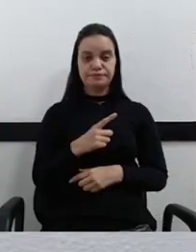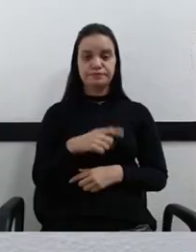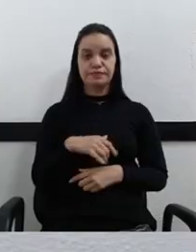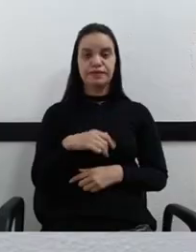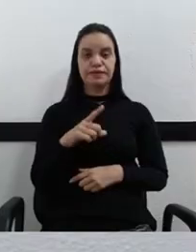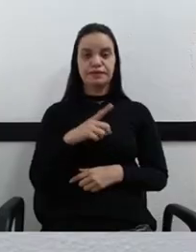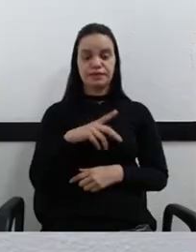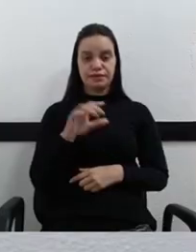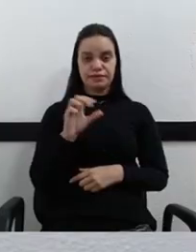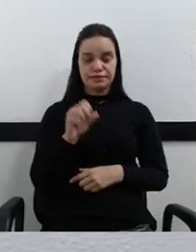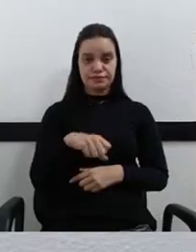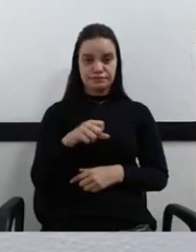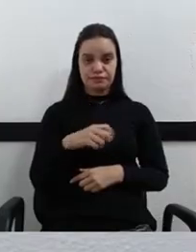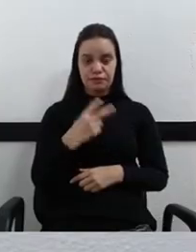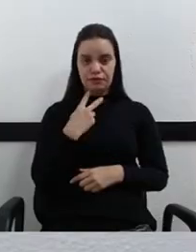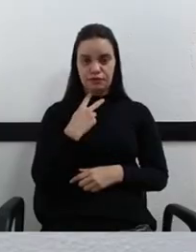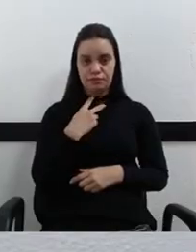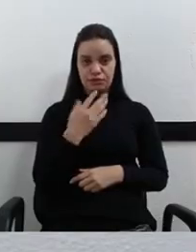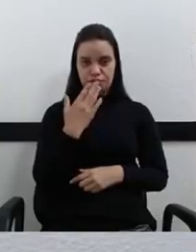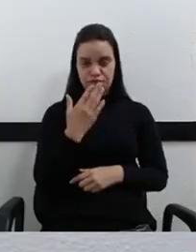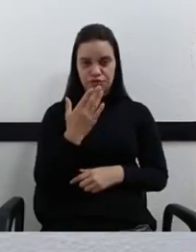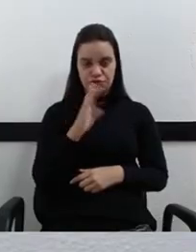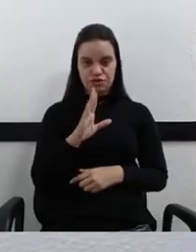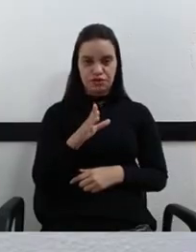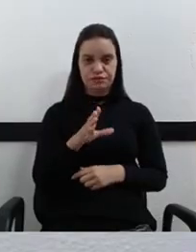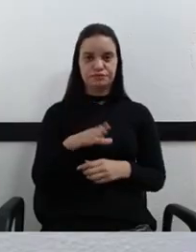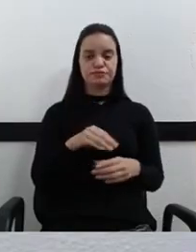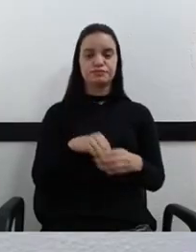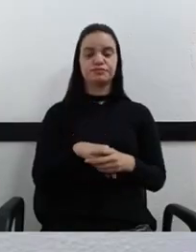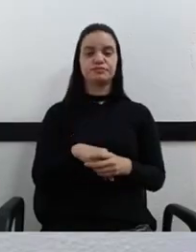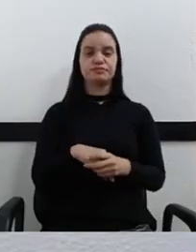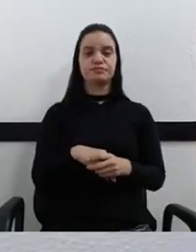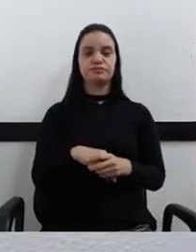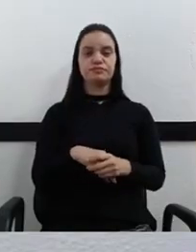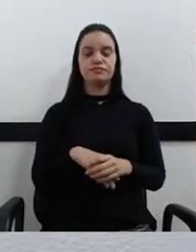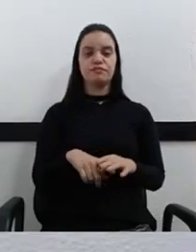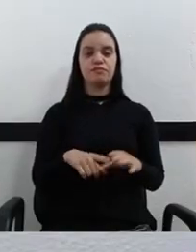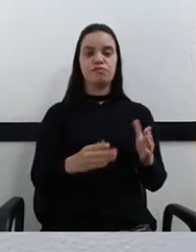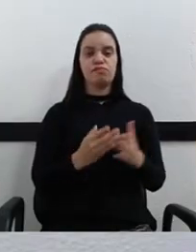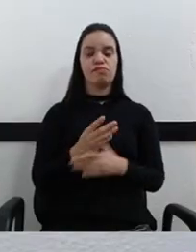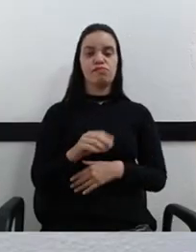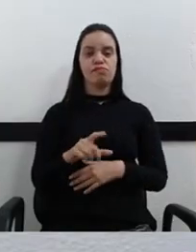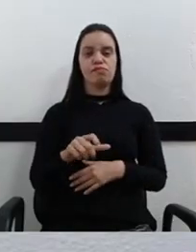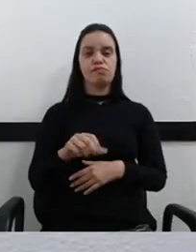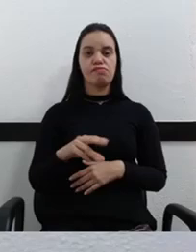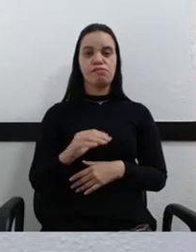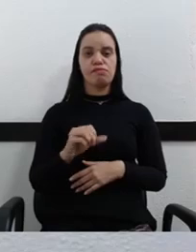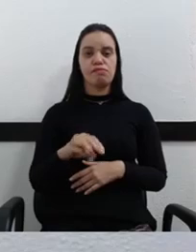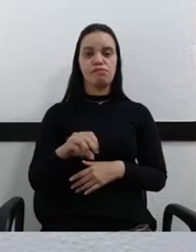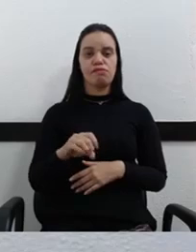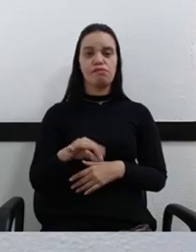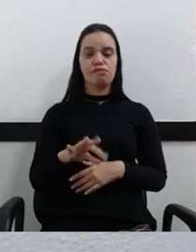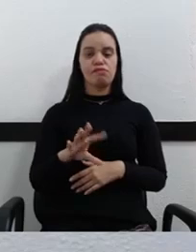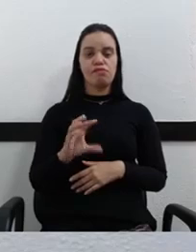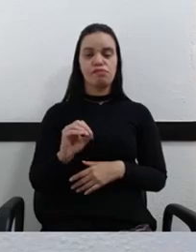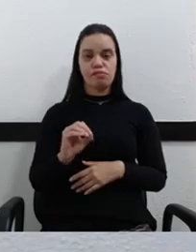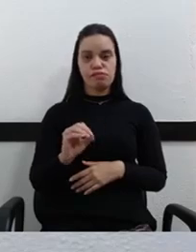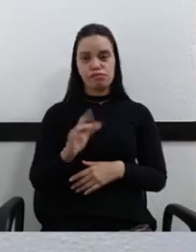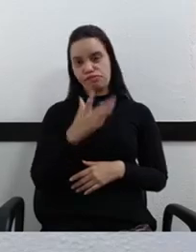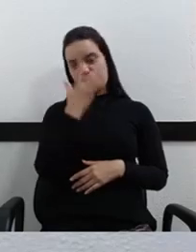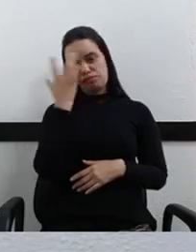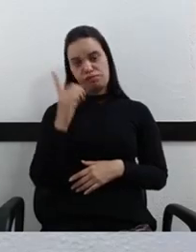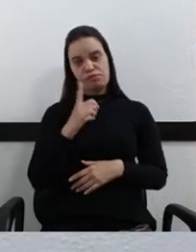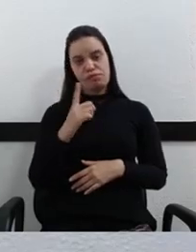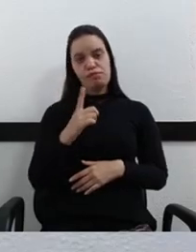sim, acumulação também, não pode pedir quando a pessoa estiver acumulando, também tem isso. O impeditivo de lançamento do abono são para dias que a pessoa já